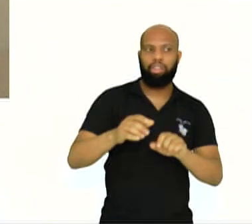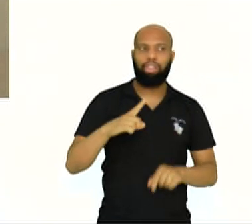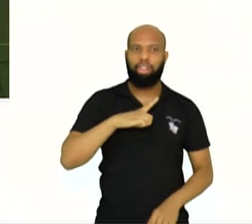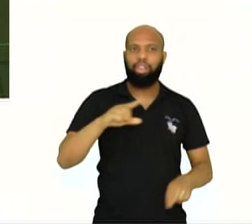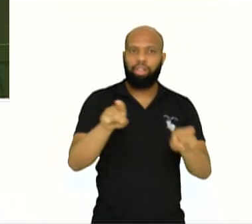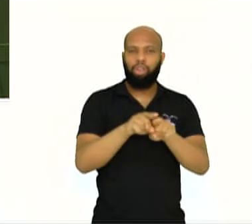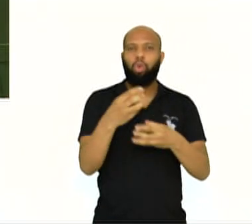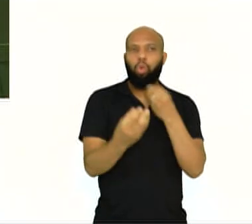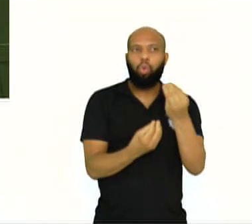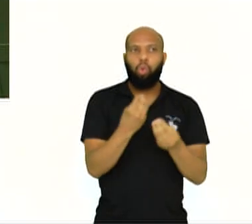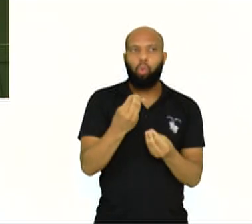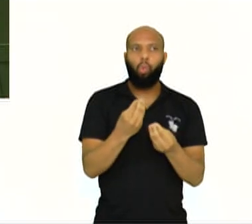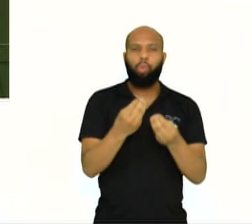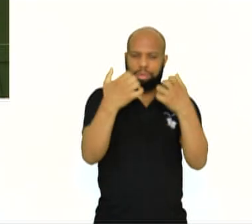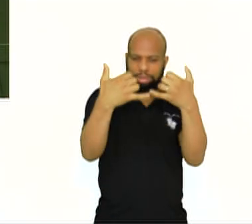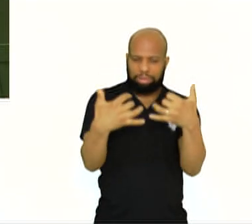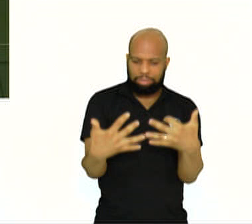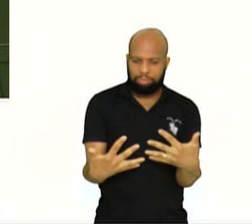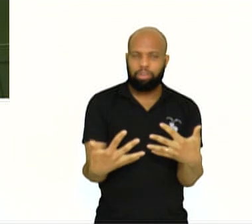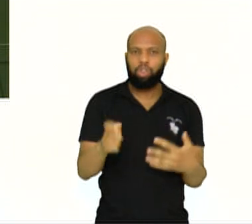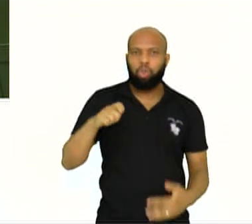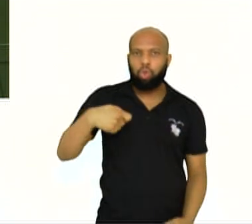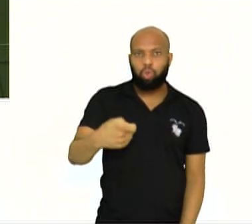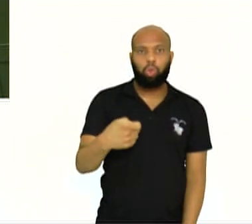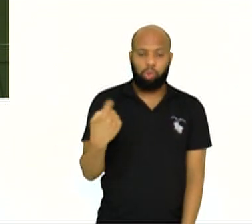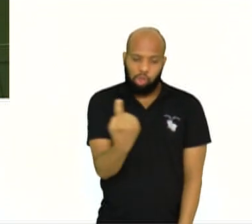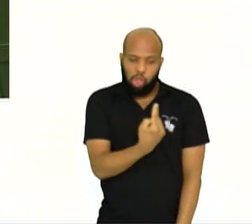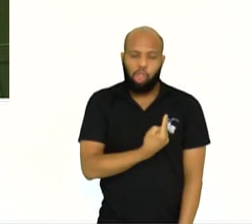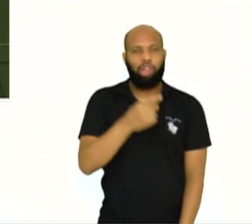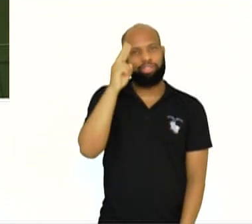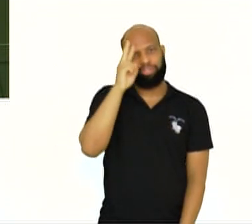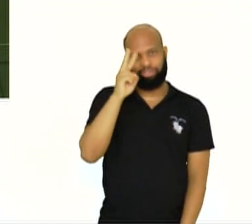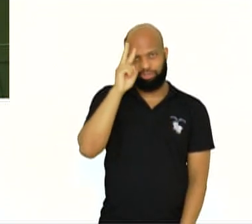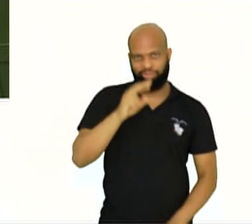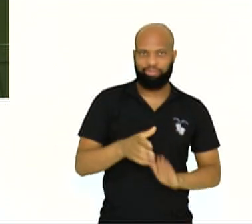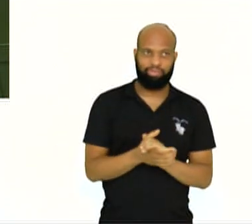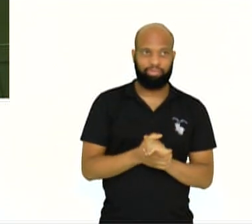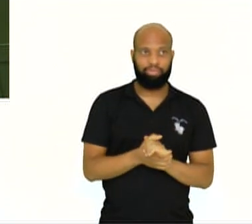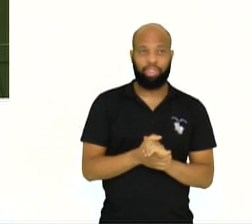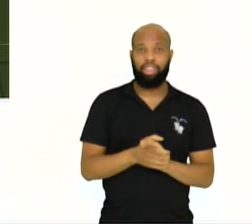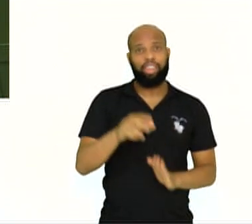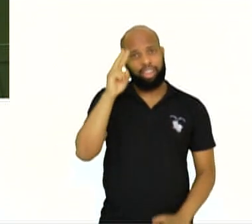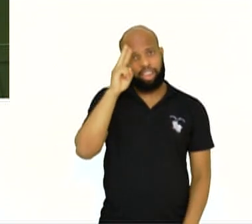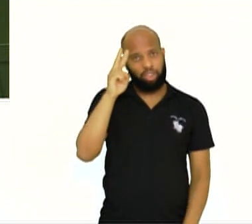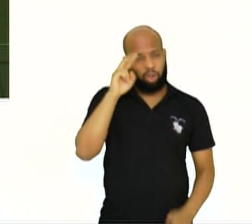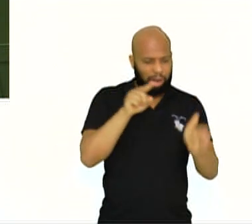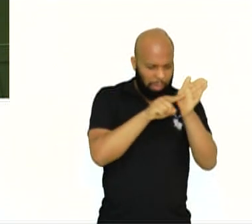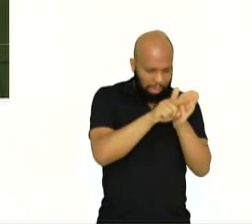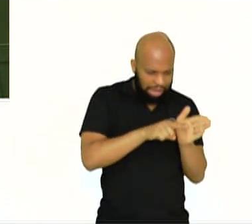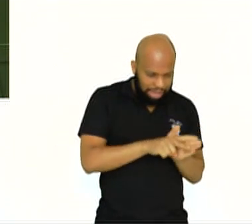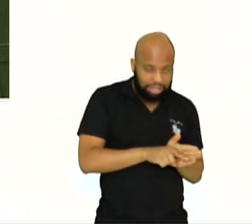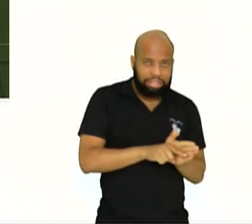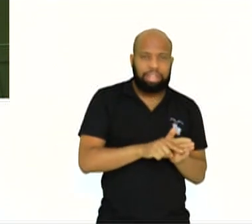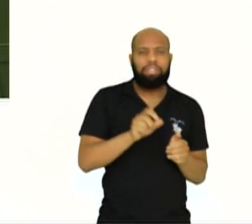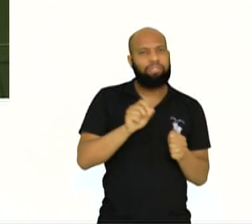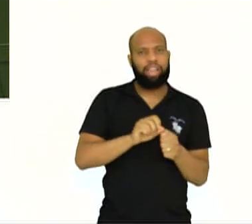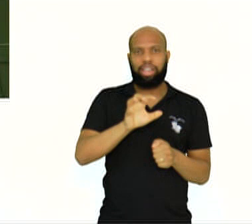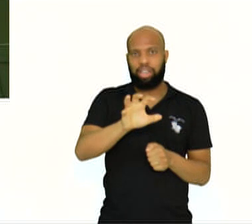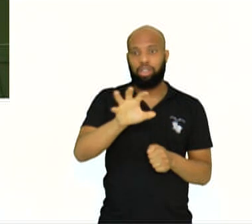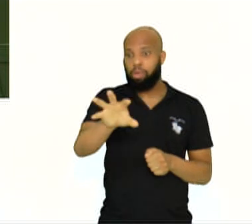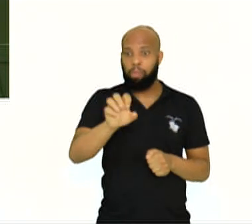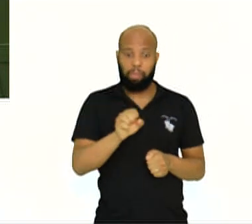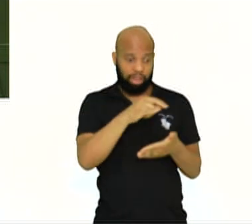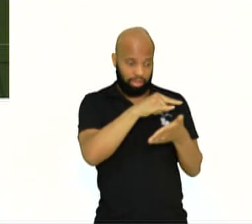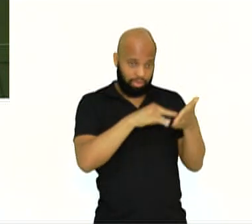objetos, como eles contam tanto sobre a nossa história. Aliás, os historiadores eles fazem isso o tempo todo, eles vão pegar